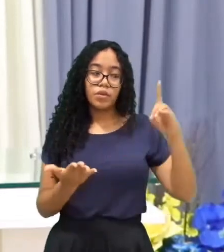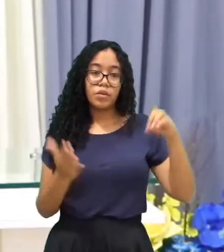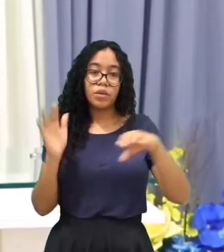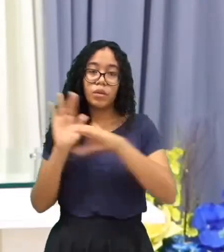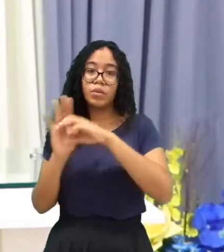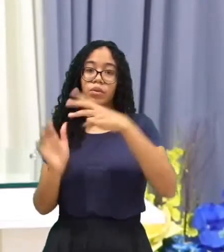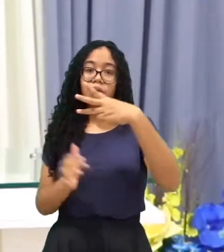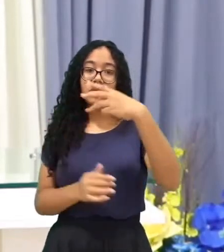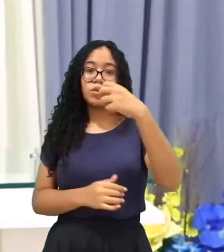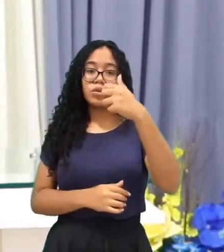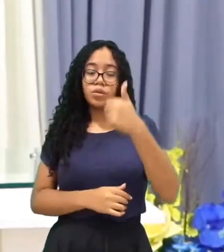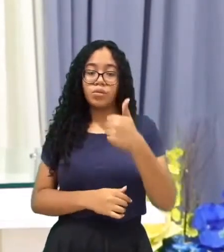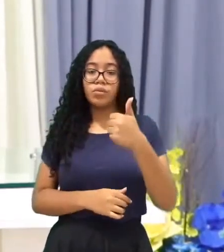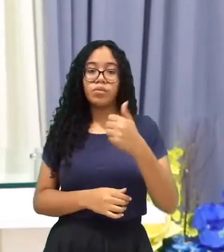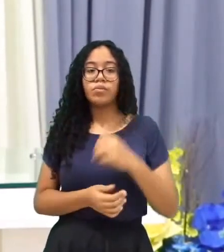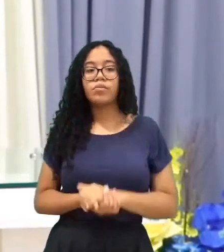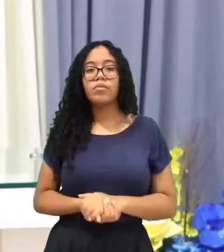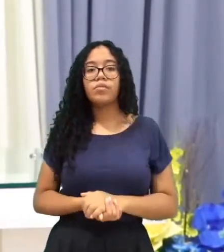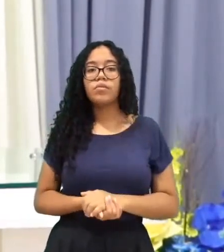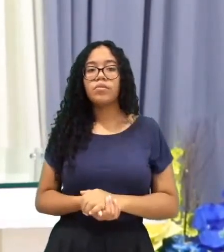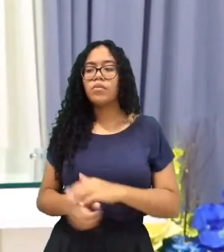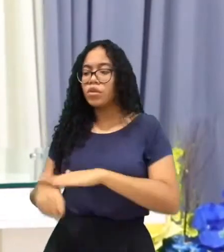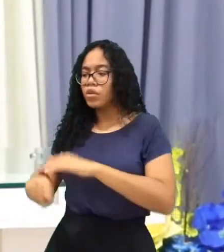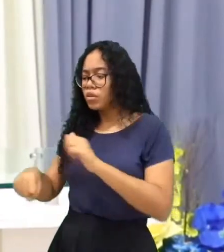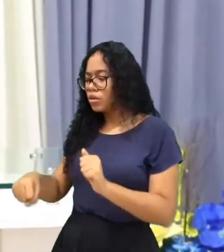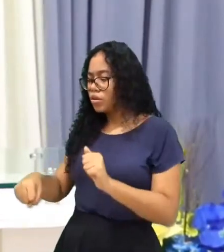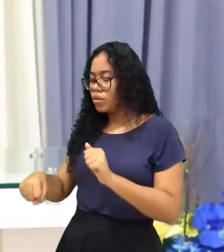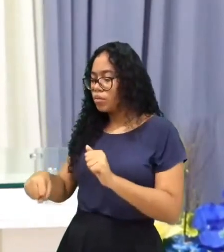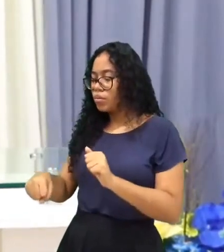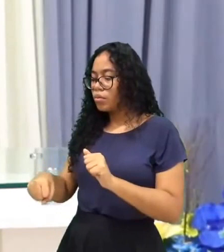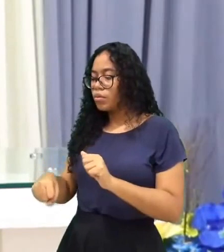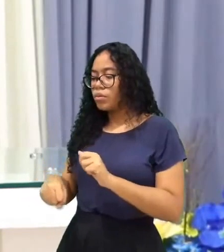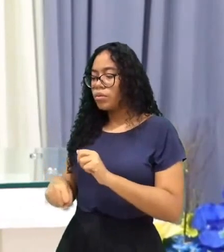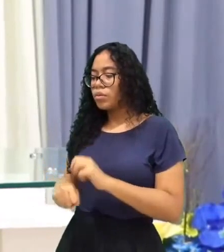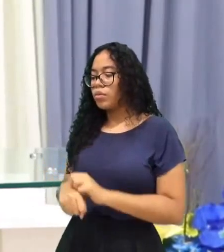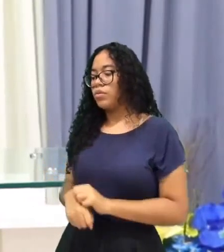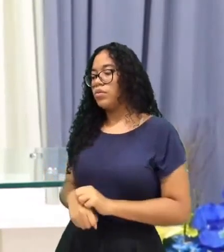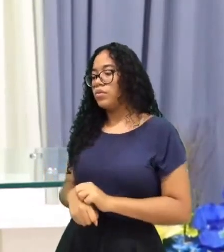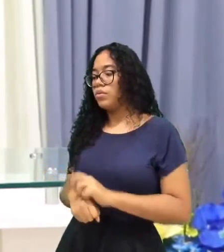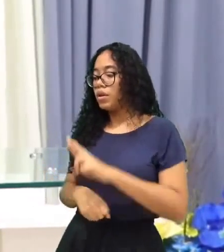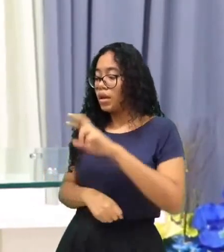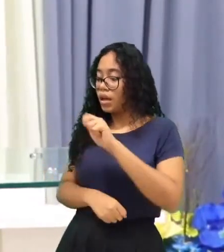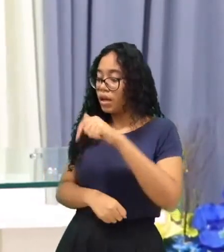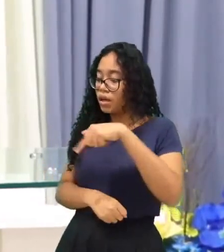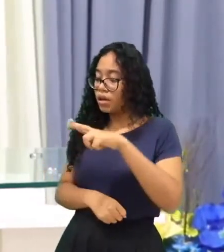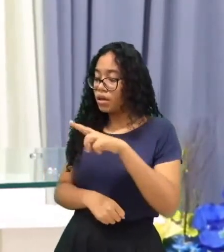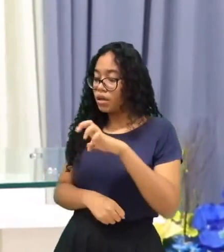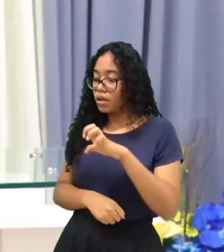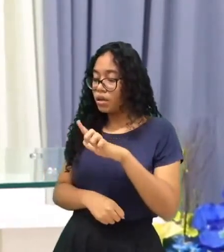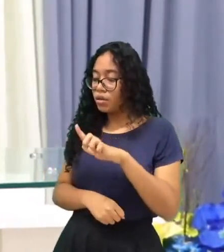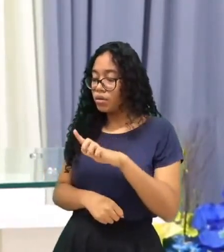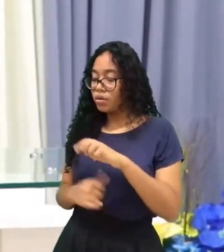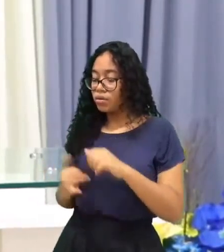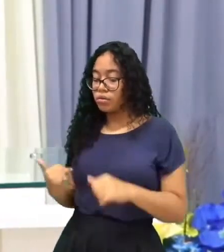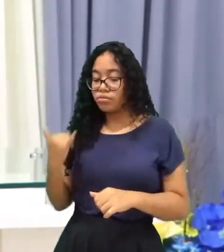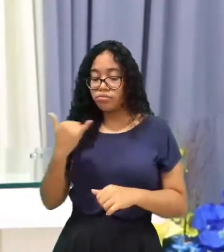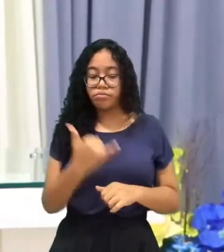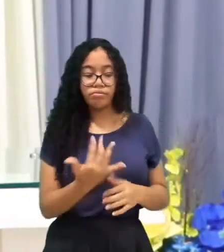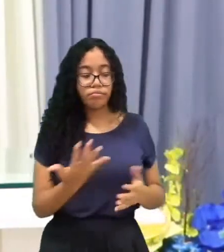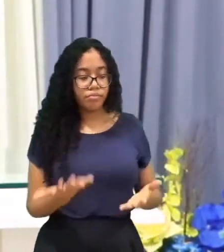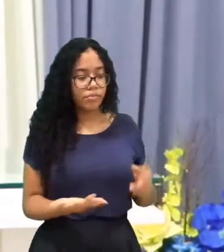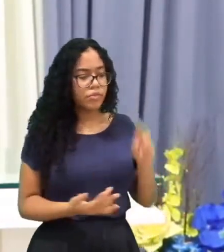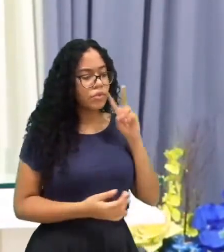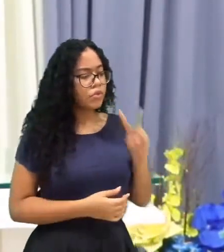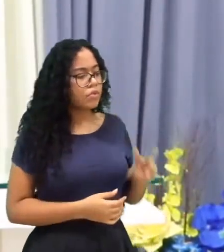Então enviou Jacó e chamou a Raquel e Leia ao campo, ao seu rebanho, e disse-lhes: vejo que o rosto do vosso